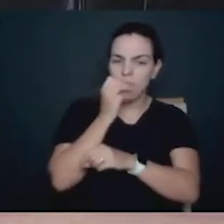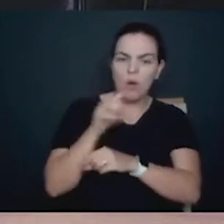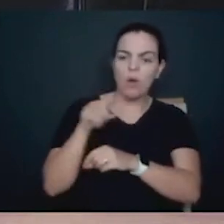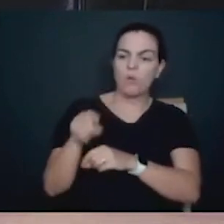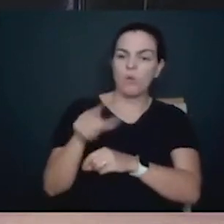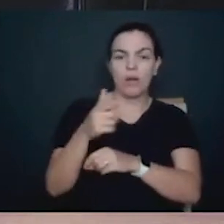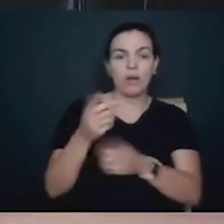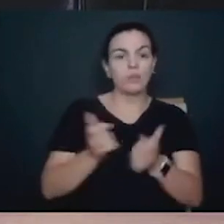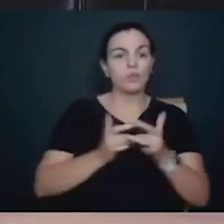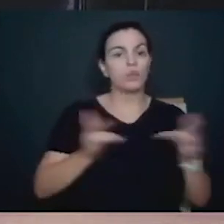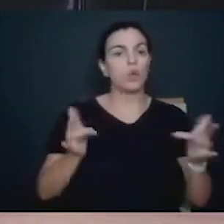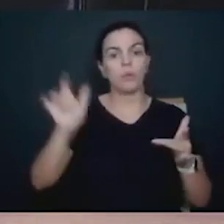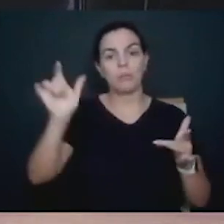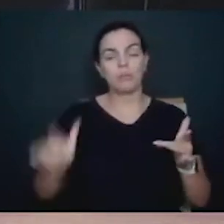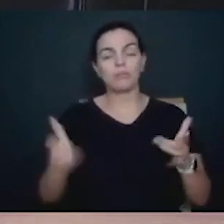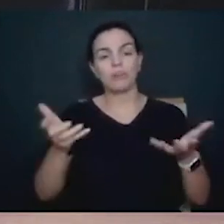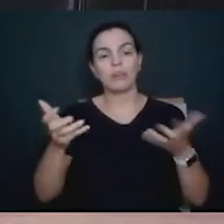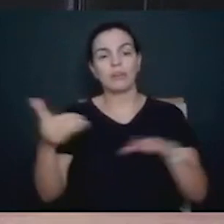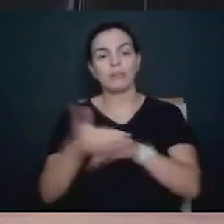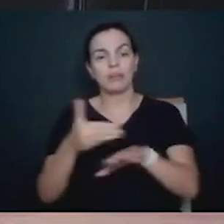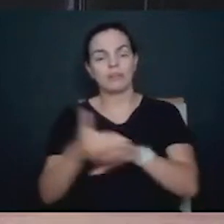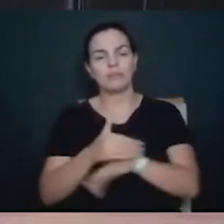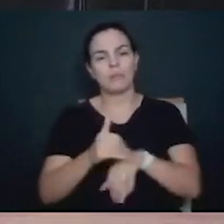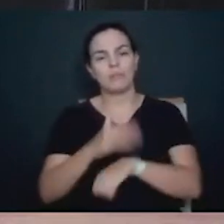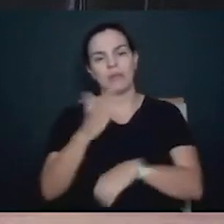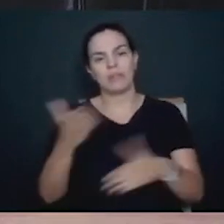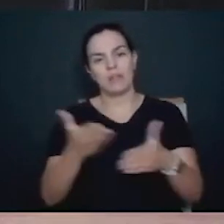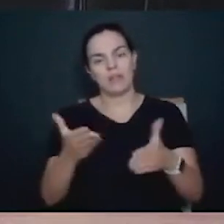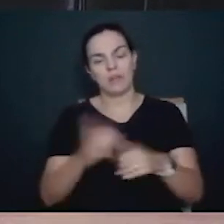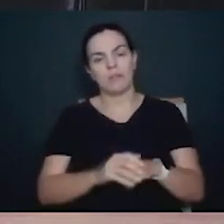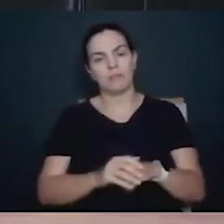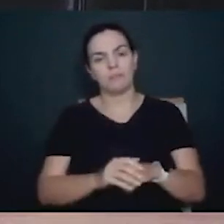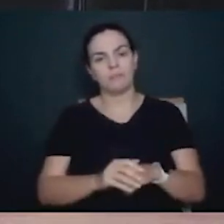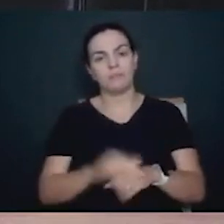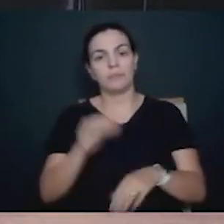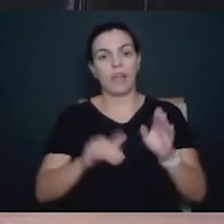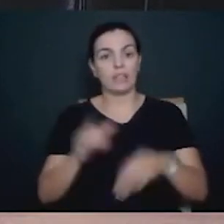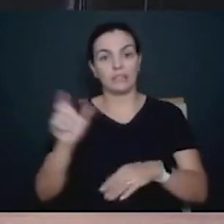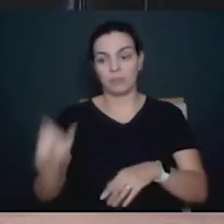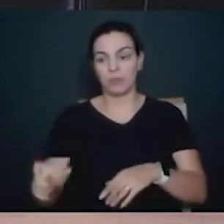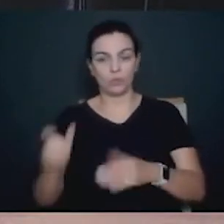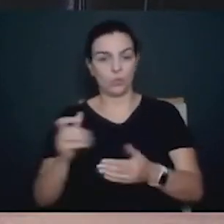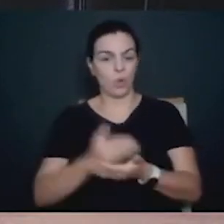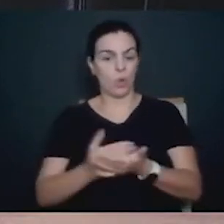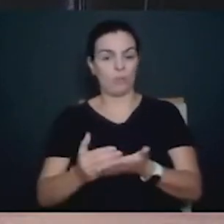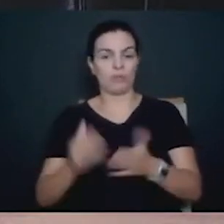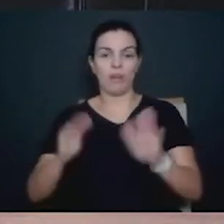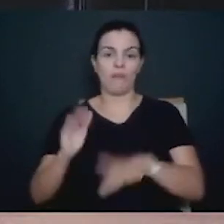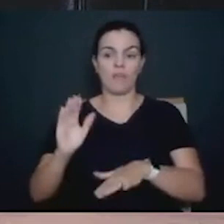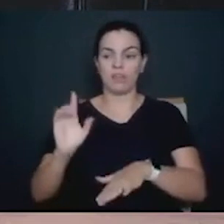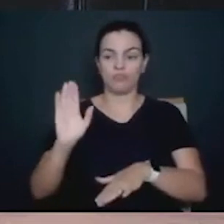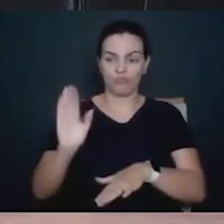prática esportiva, ou que já a realizam com dificuldade, porque, em geral, são equipamentos muito caros. Mas me ocorre aqui também que isso